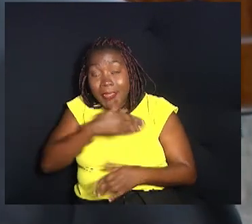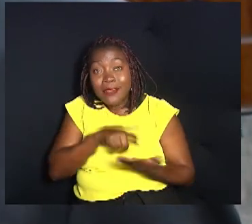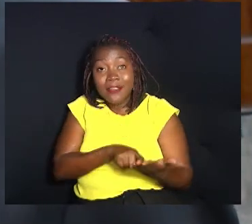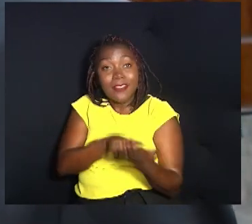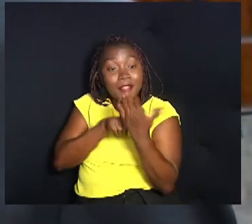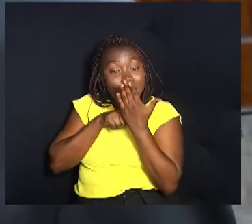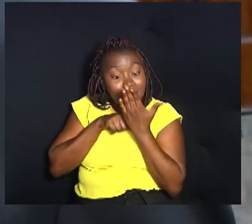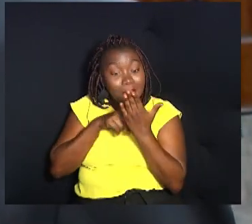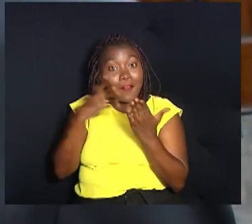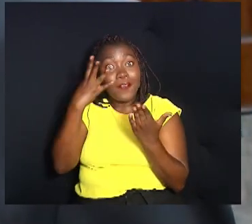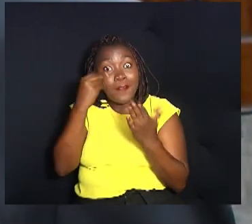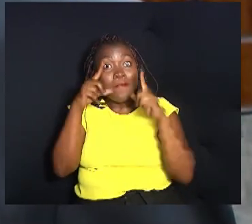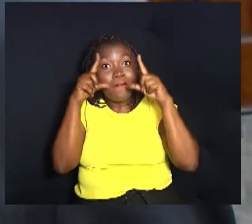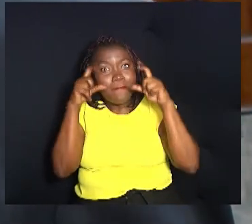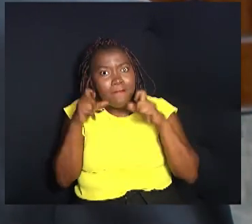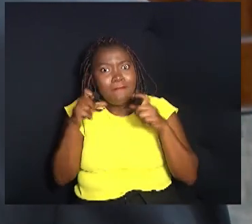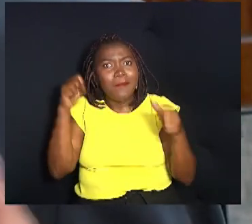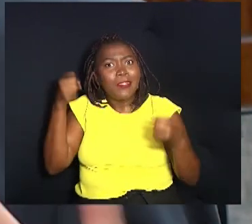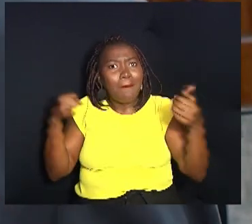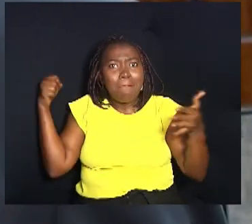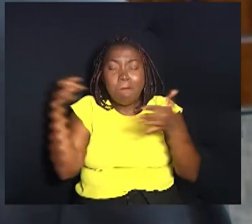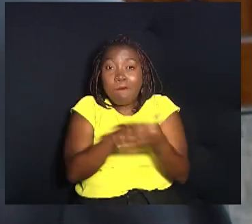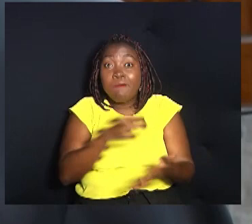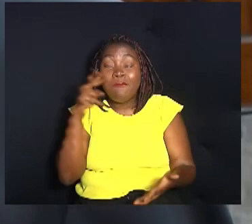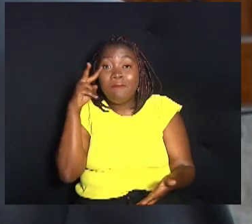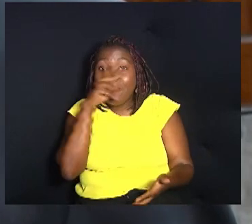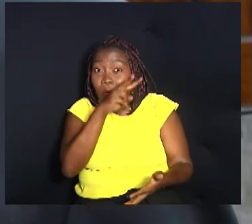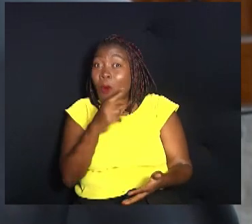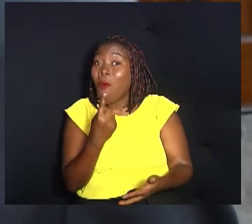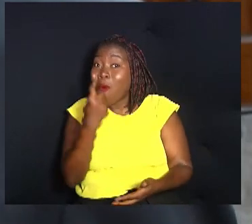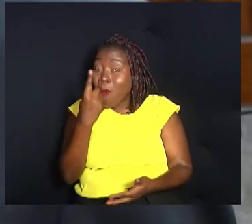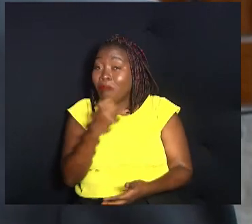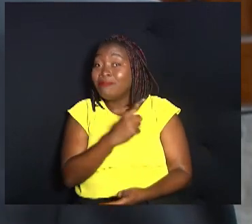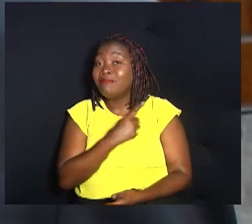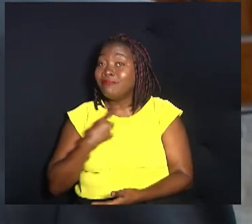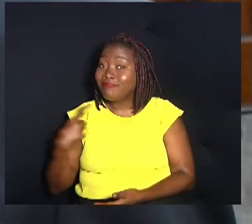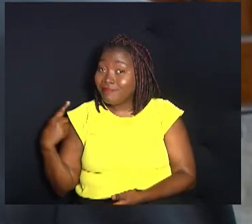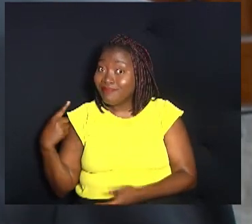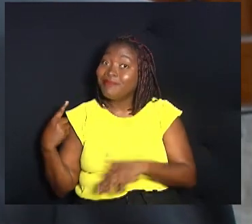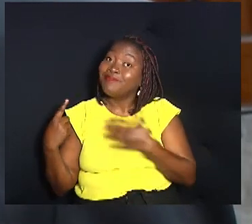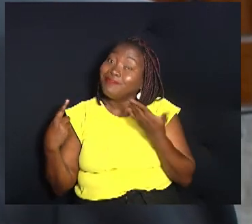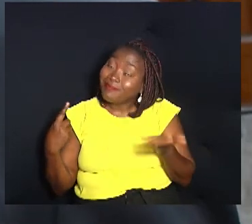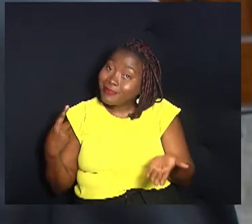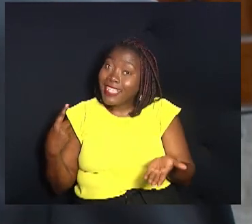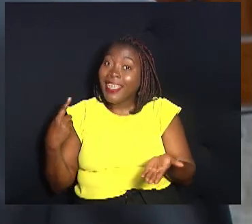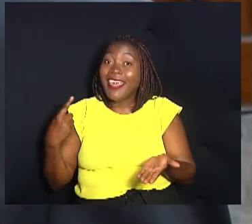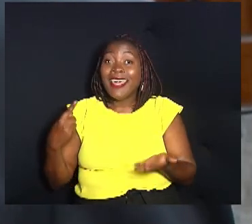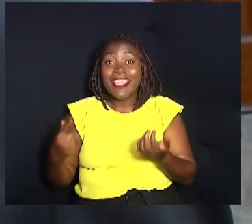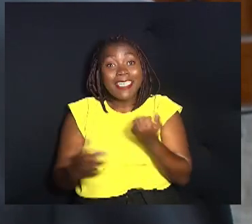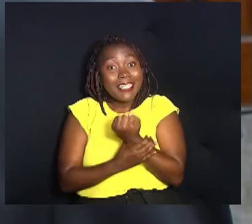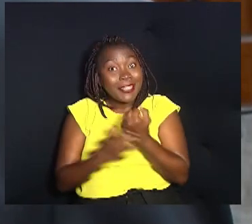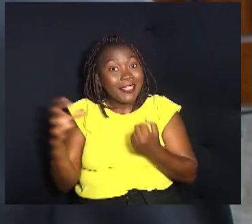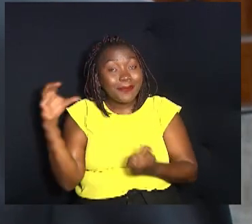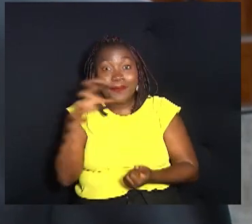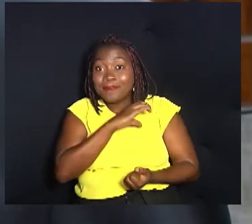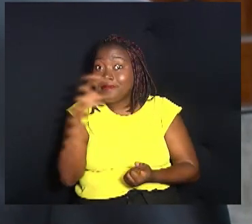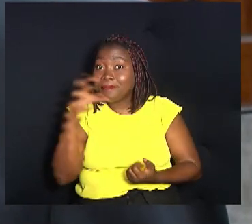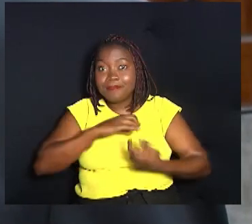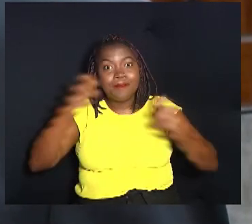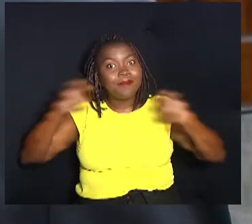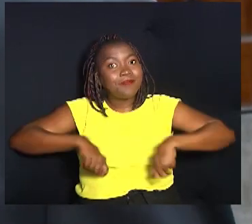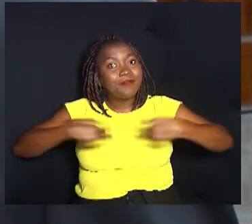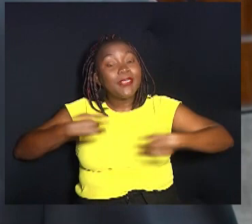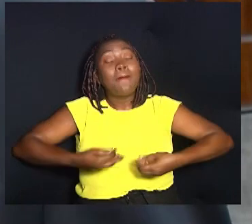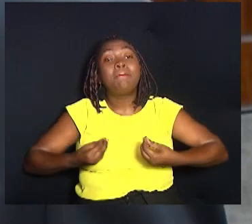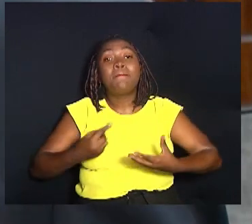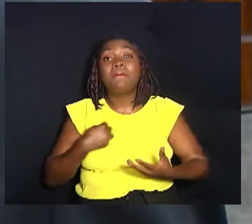fotos de acidentes graves que tem nos cruzamentos, inclusive, infelizmente, uma vítima fatal. Então isso é uma medida de extrema urgência e necessária para que a